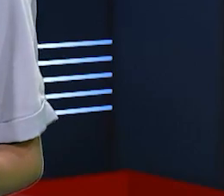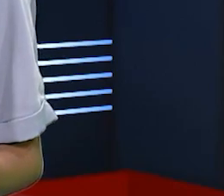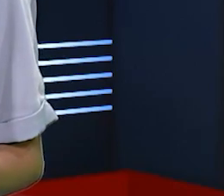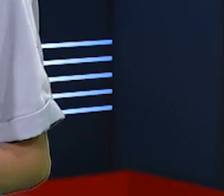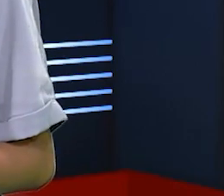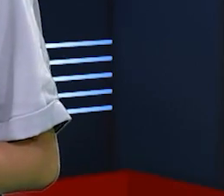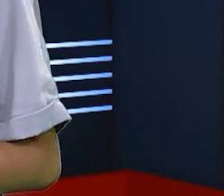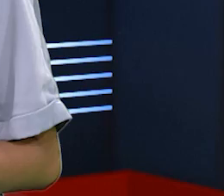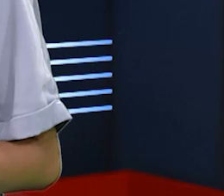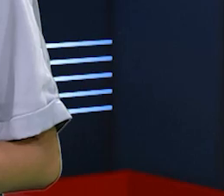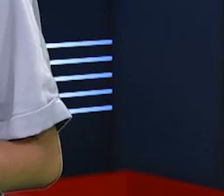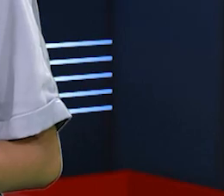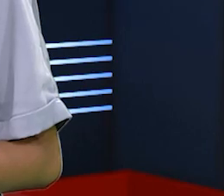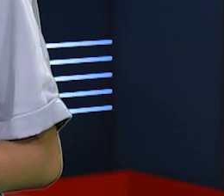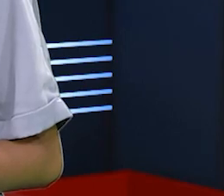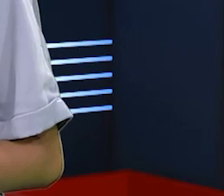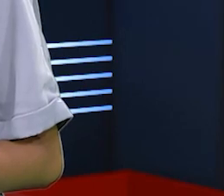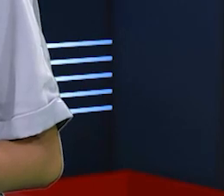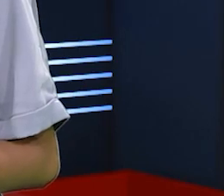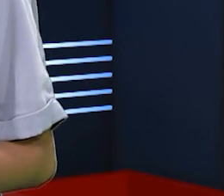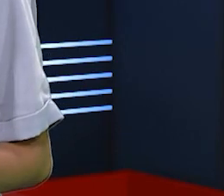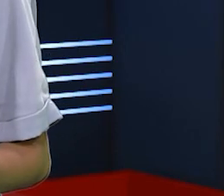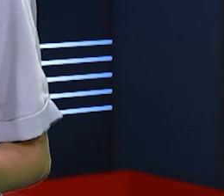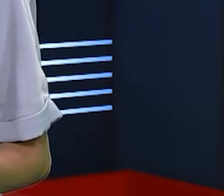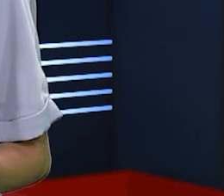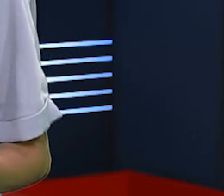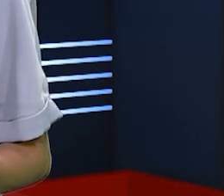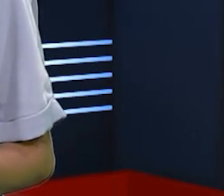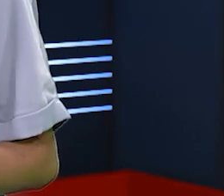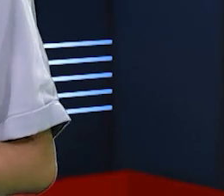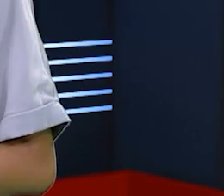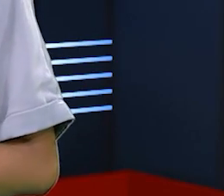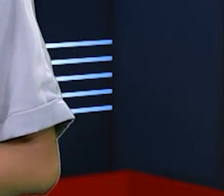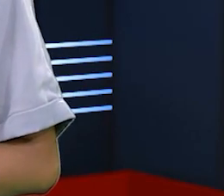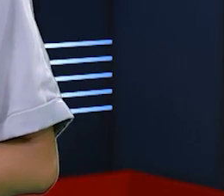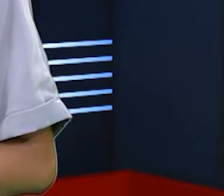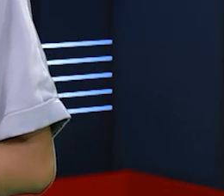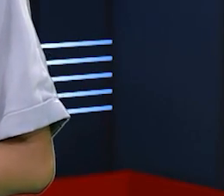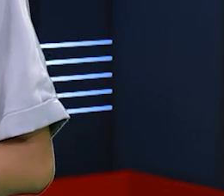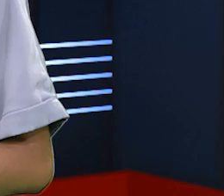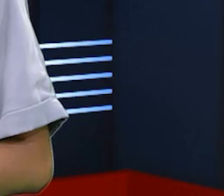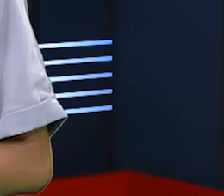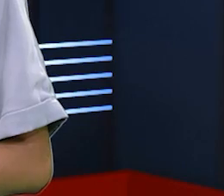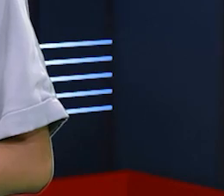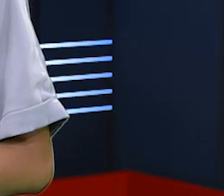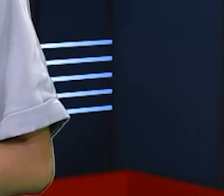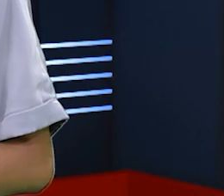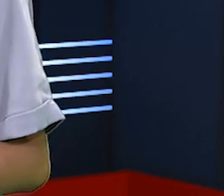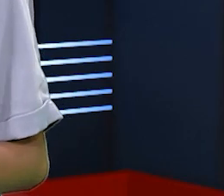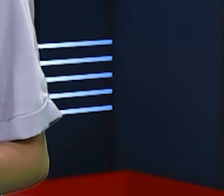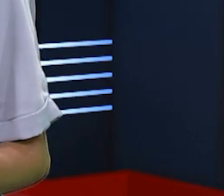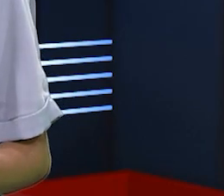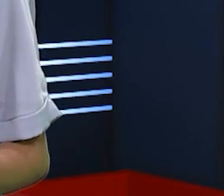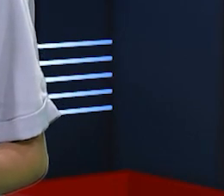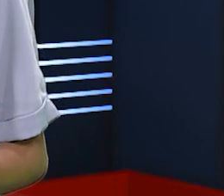Olá, telespectadores. Bem-vindos novamente ao programa Sepalpena Aziamen. Como já sabemos, este programa tem como objetivo apresentar-vos as últimas informações